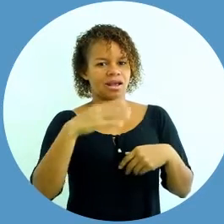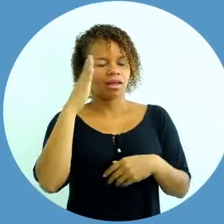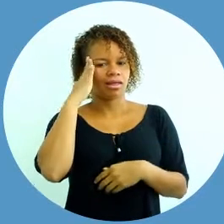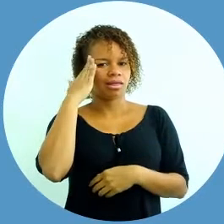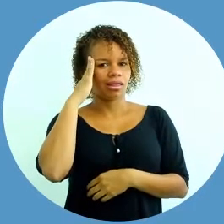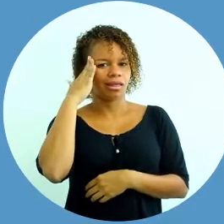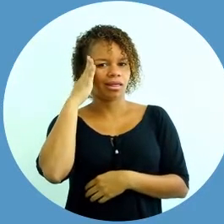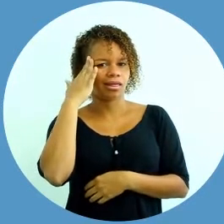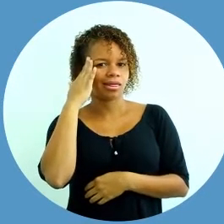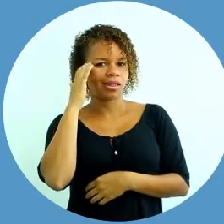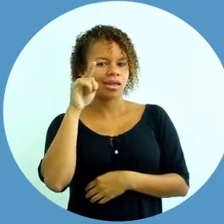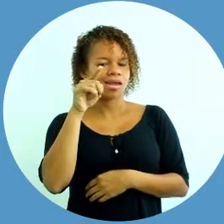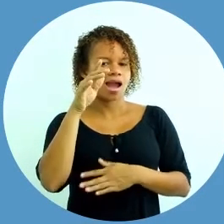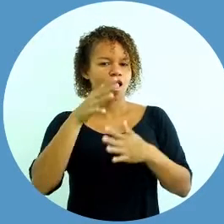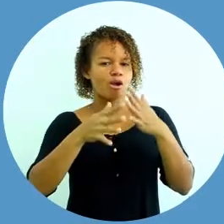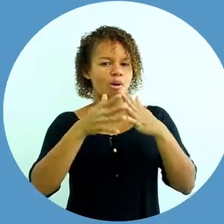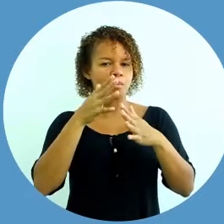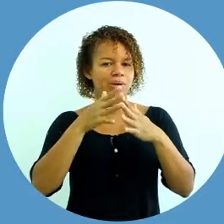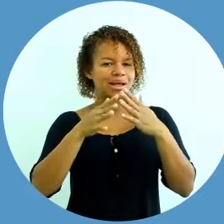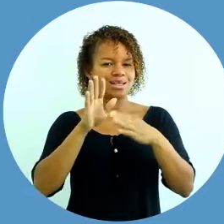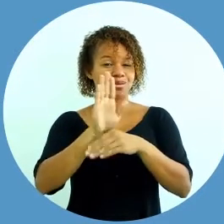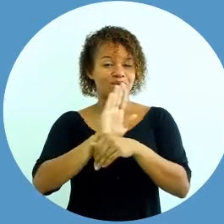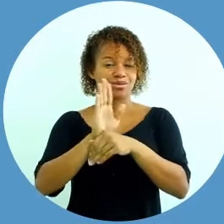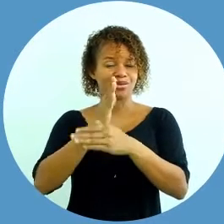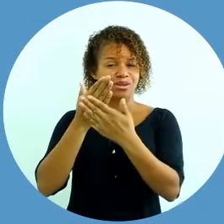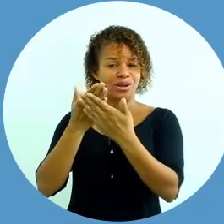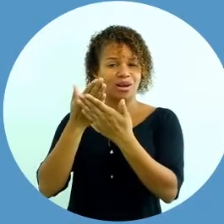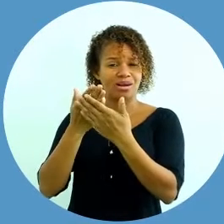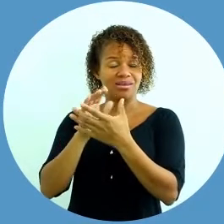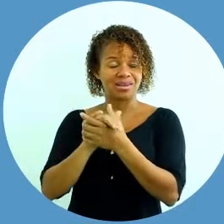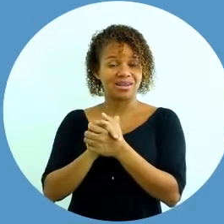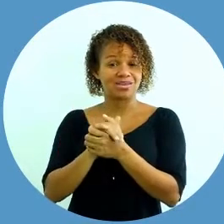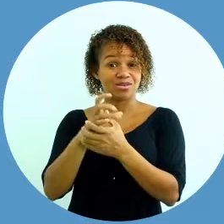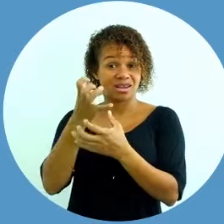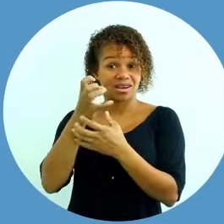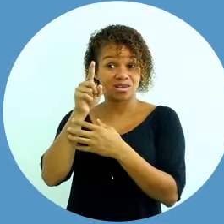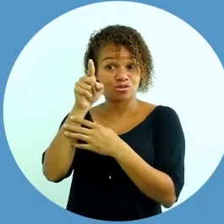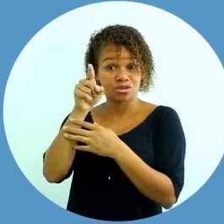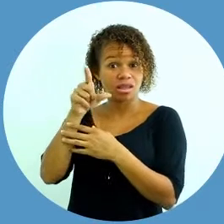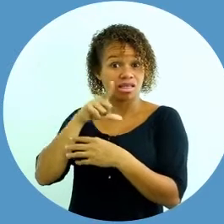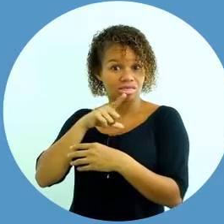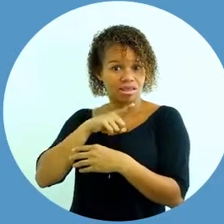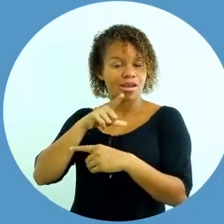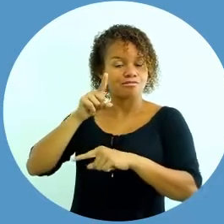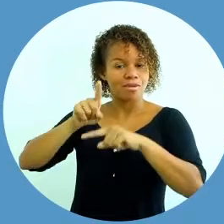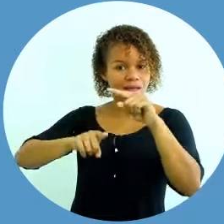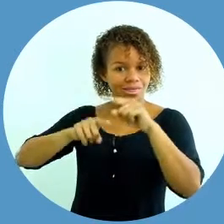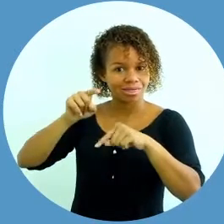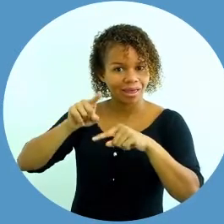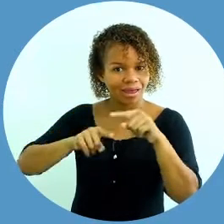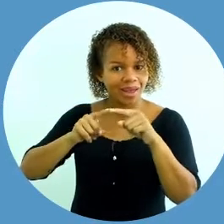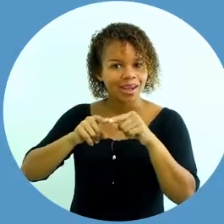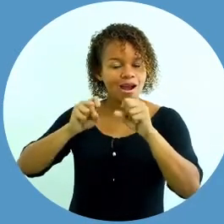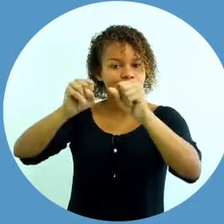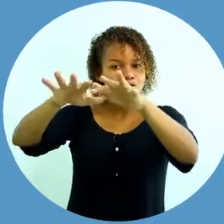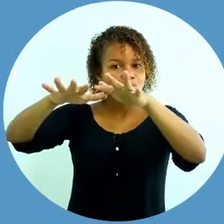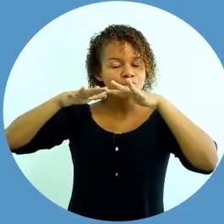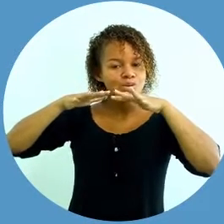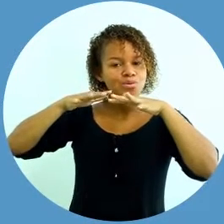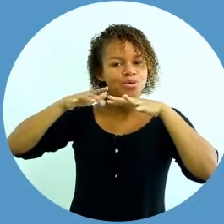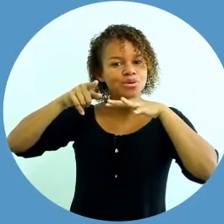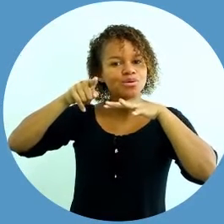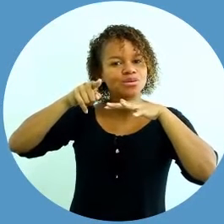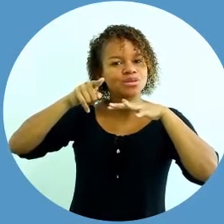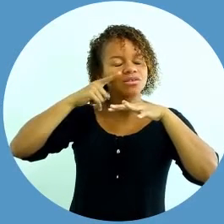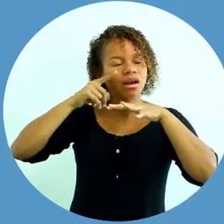necessário você entender que a publicação da videoaula ela vai requerer que você tenha revisado o material e o público que